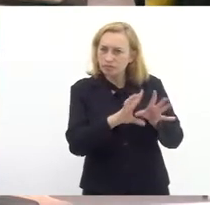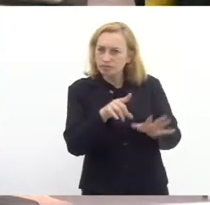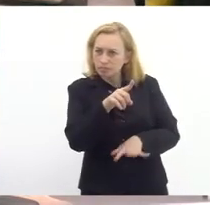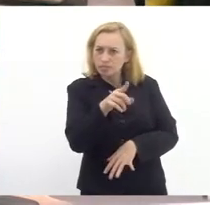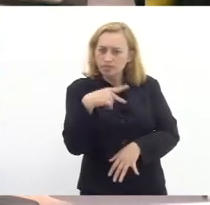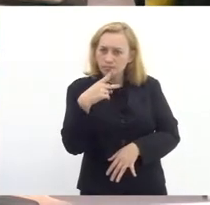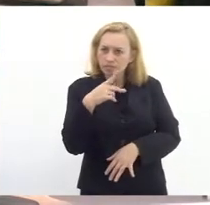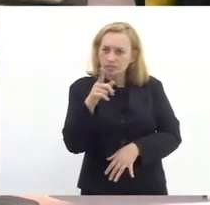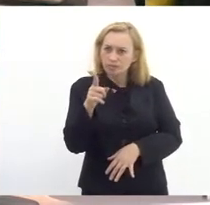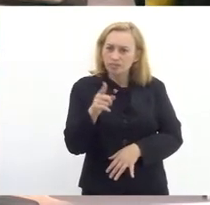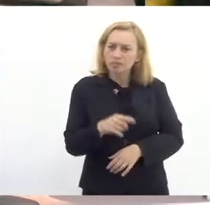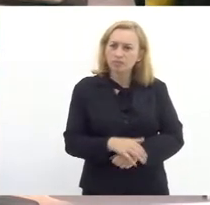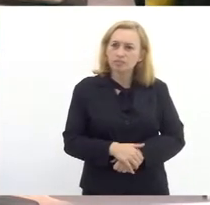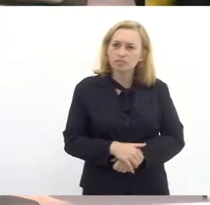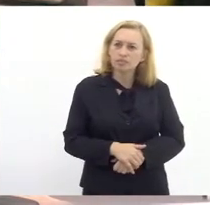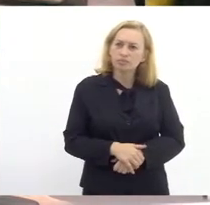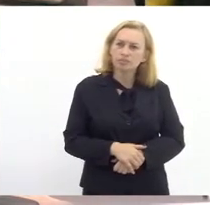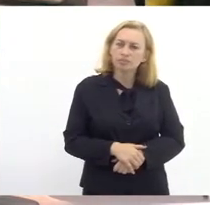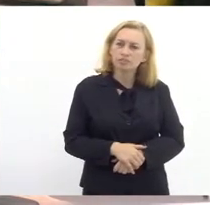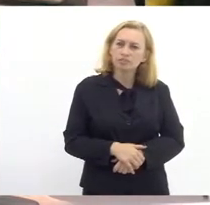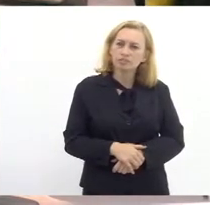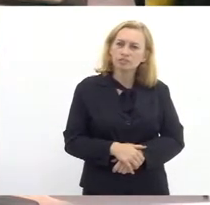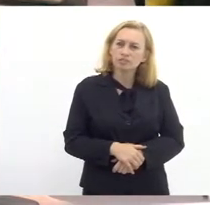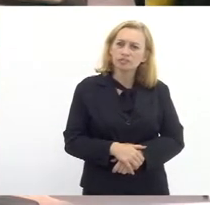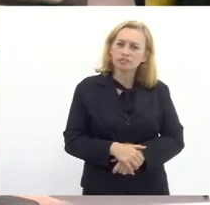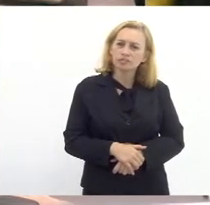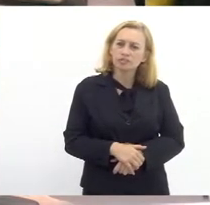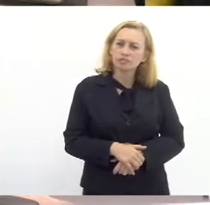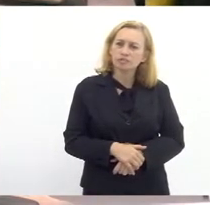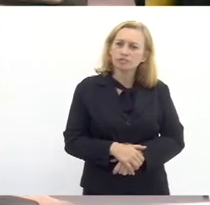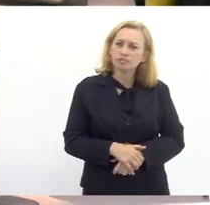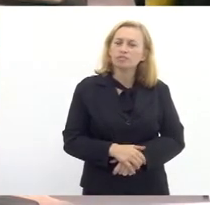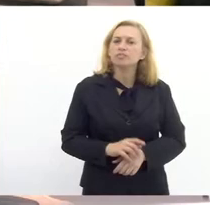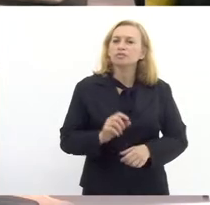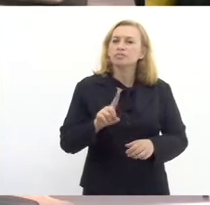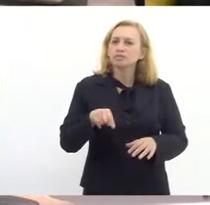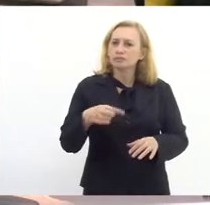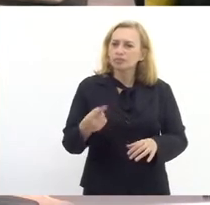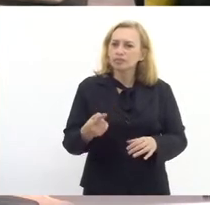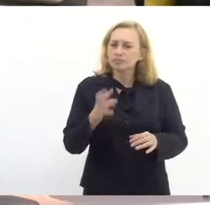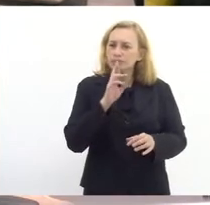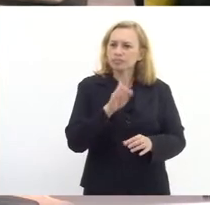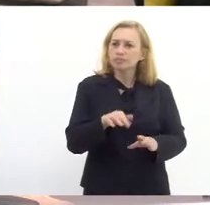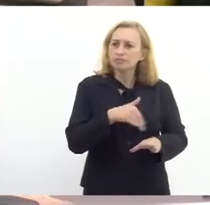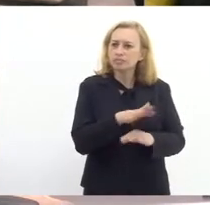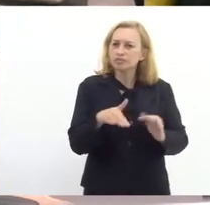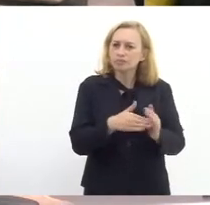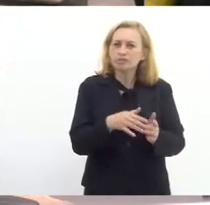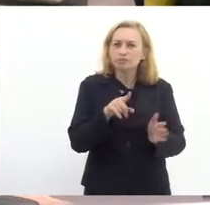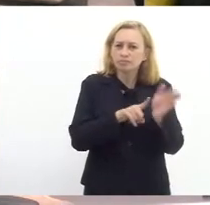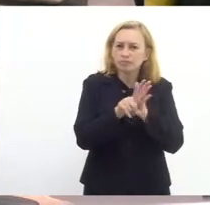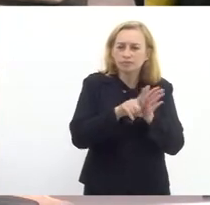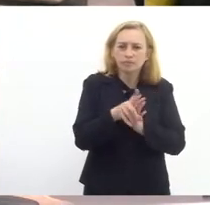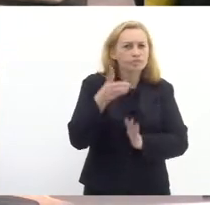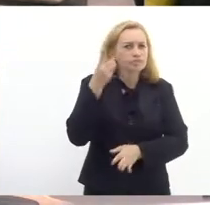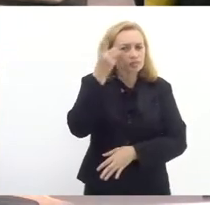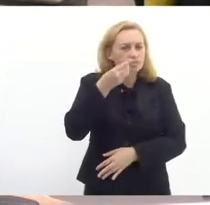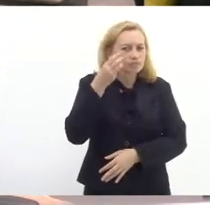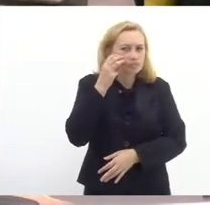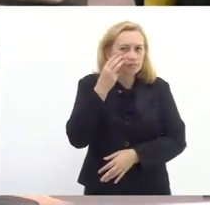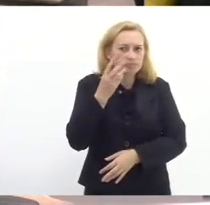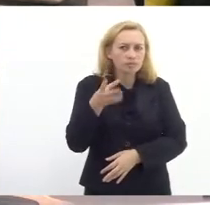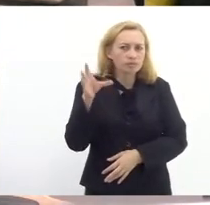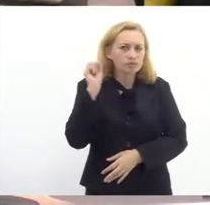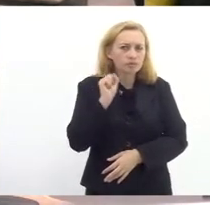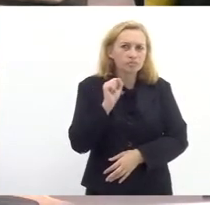é que o Voltec está pedindo as respostas às perguntas que foram formuladas. Depois que fizer responder as perguntas do Voltec, nós vamos